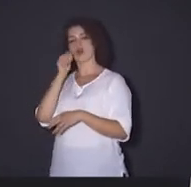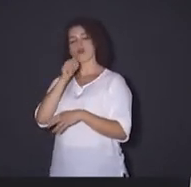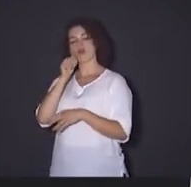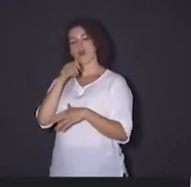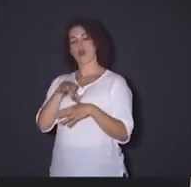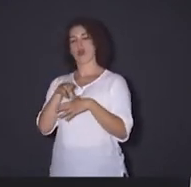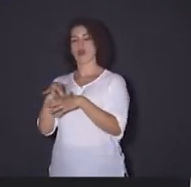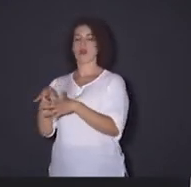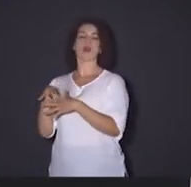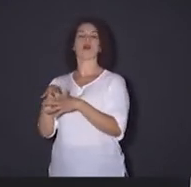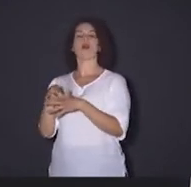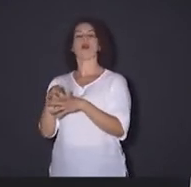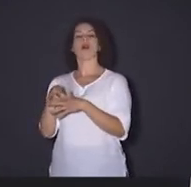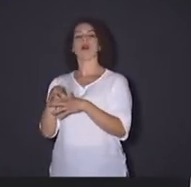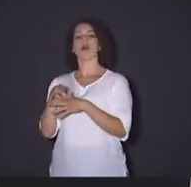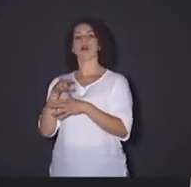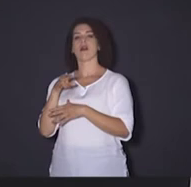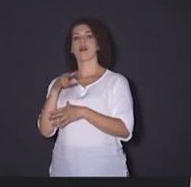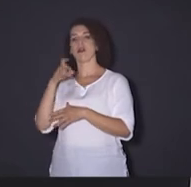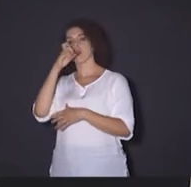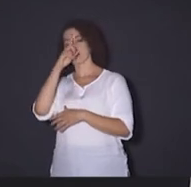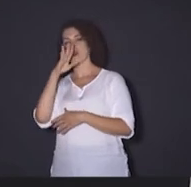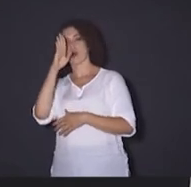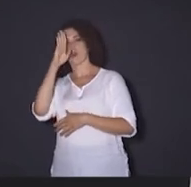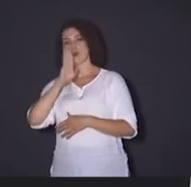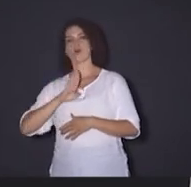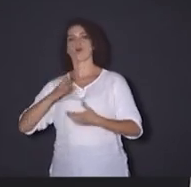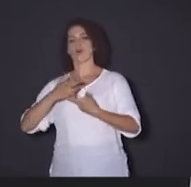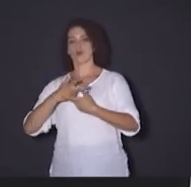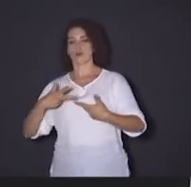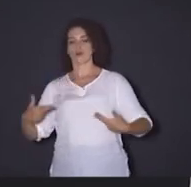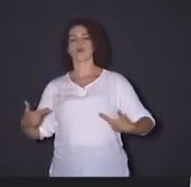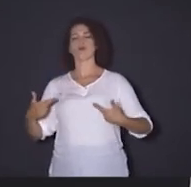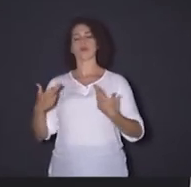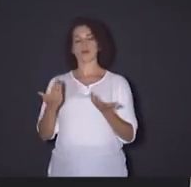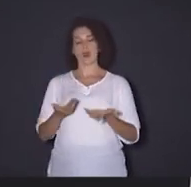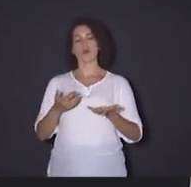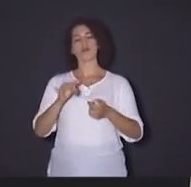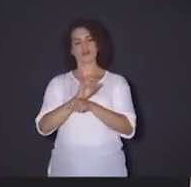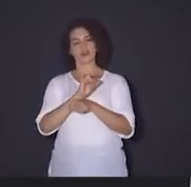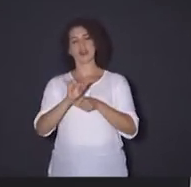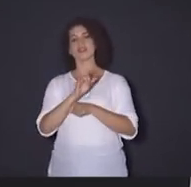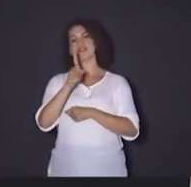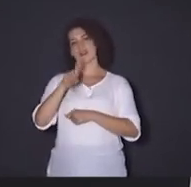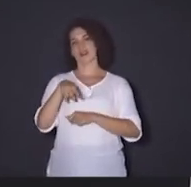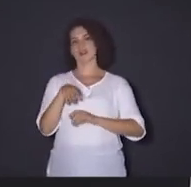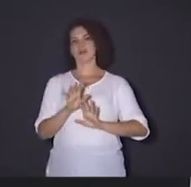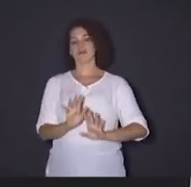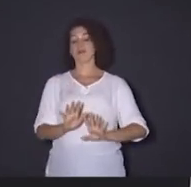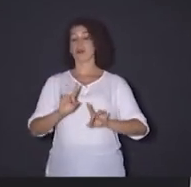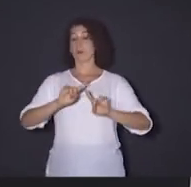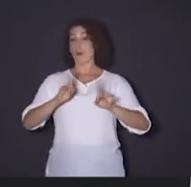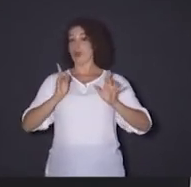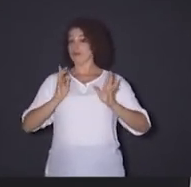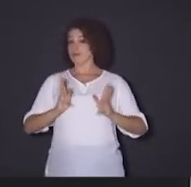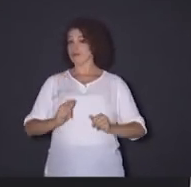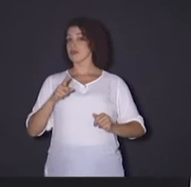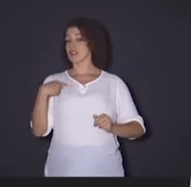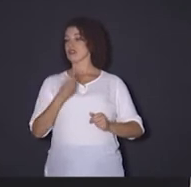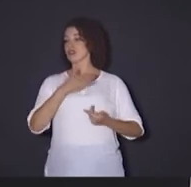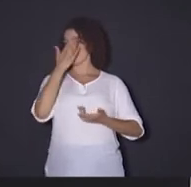a mulheres então é isso a estratégia que a gente tem utilizado é isso agora sendo bem honesta a gente